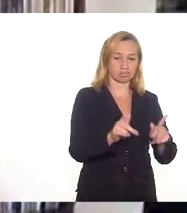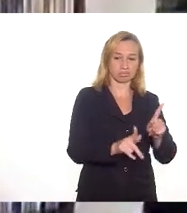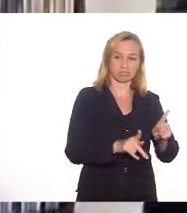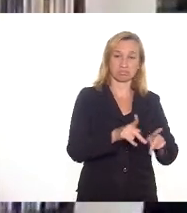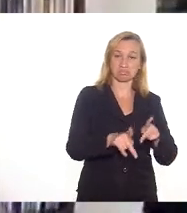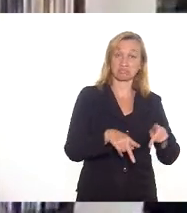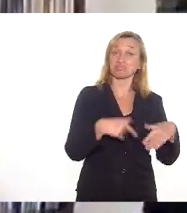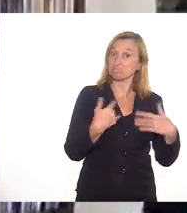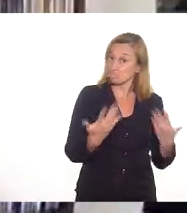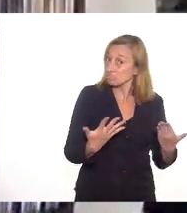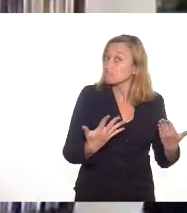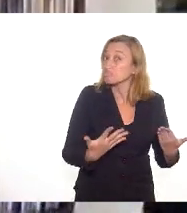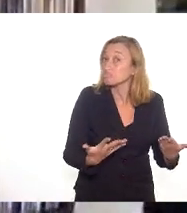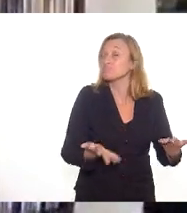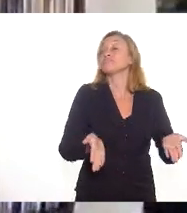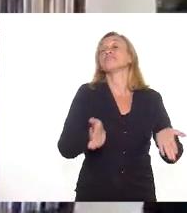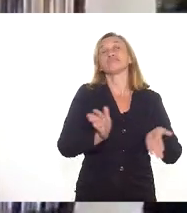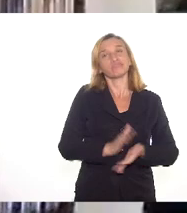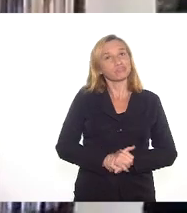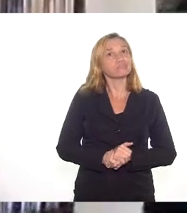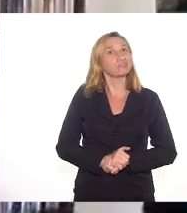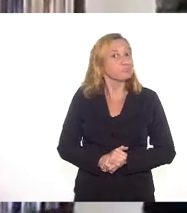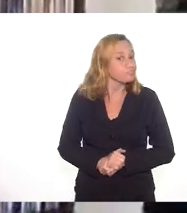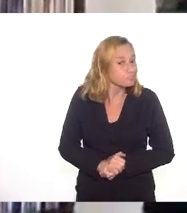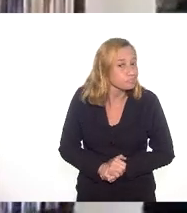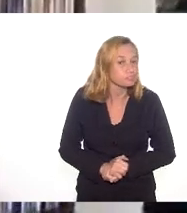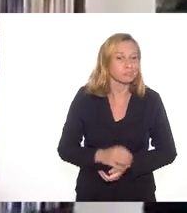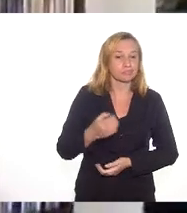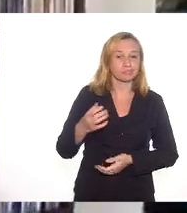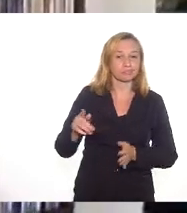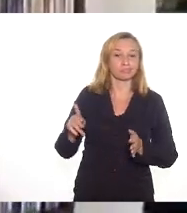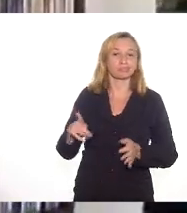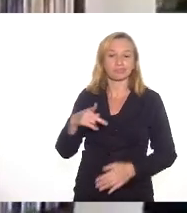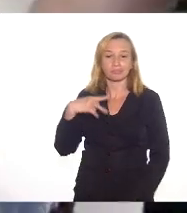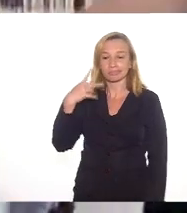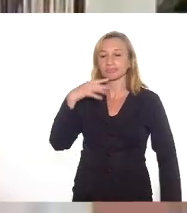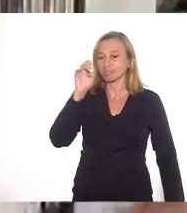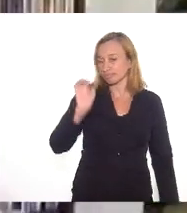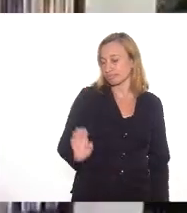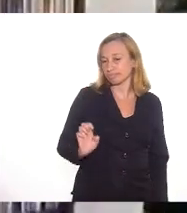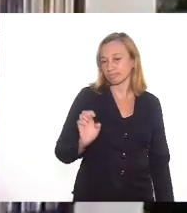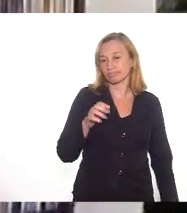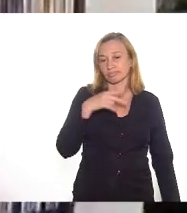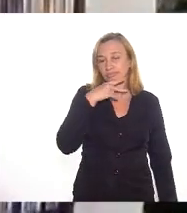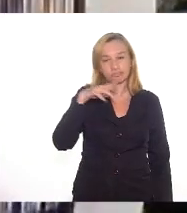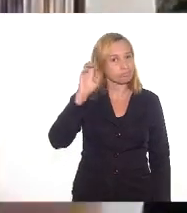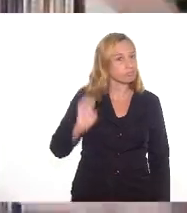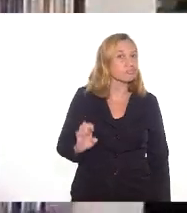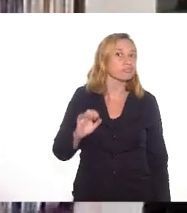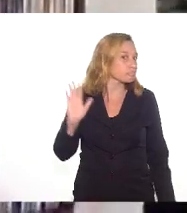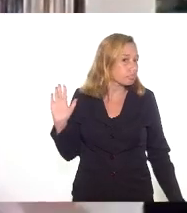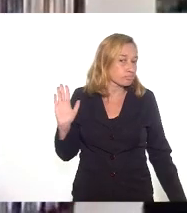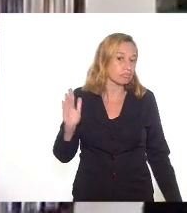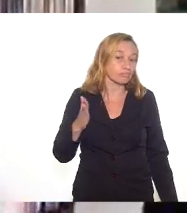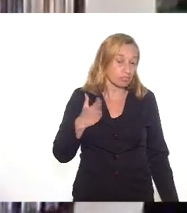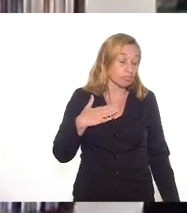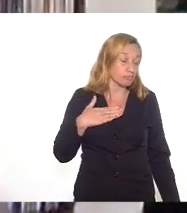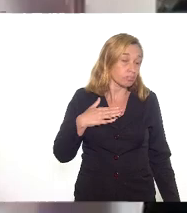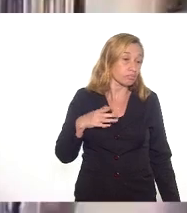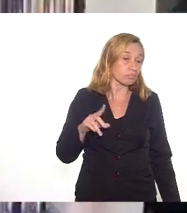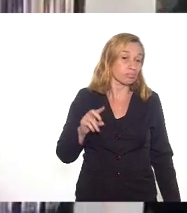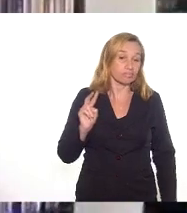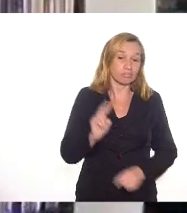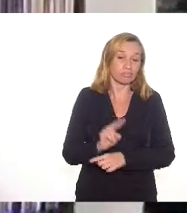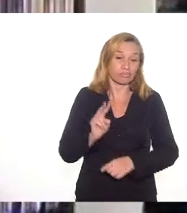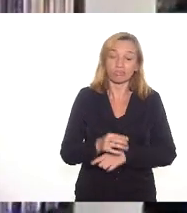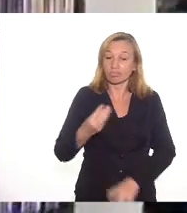Ou seja, é isto. Ser partido de esquerda é isso. O seu partido. Então, eu defendo a